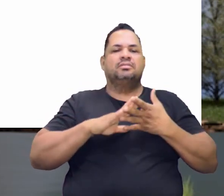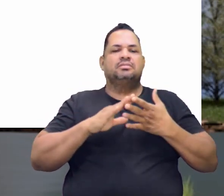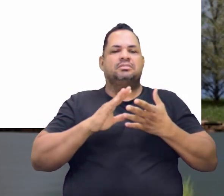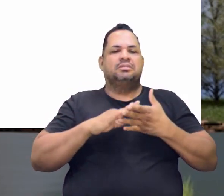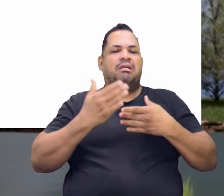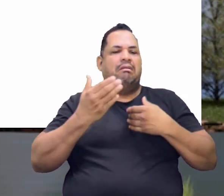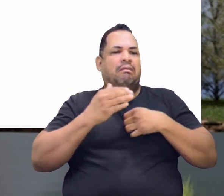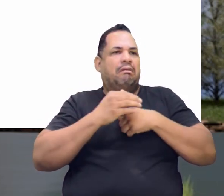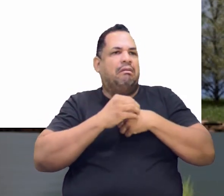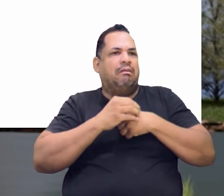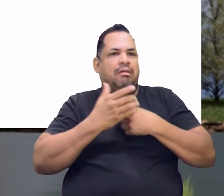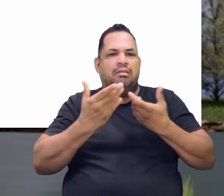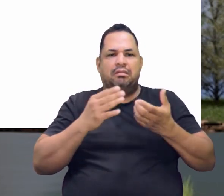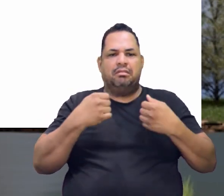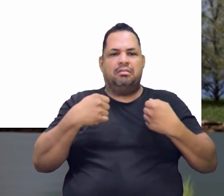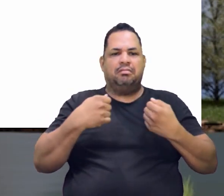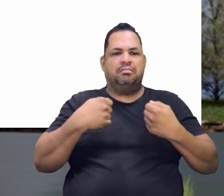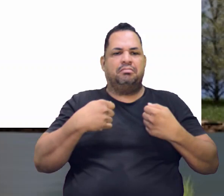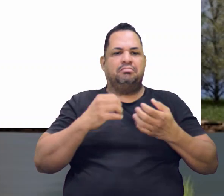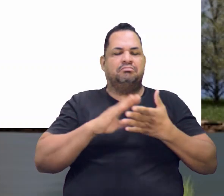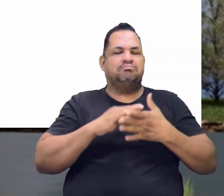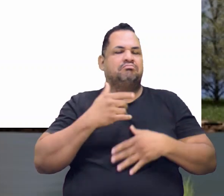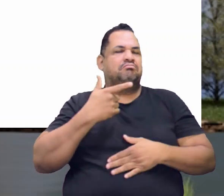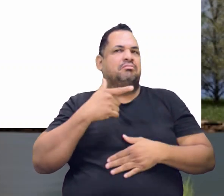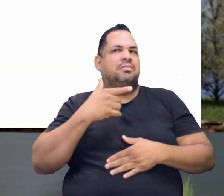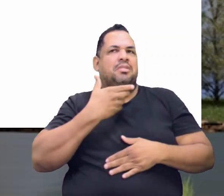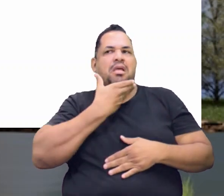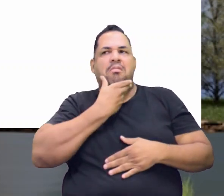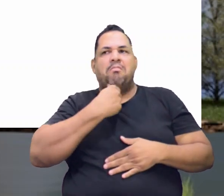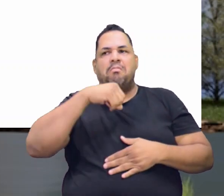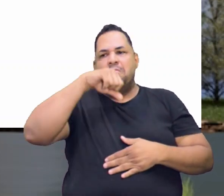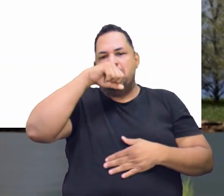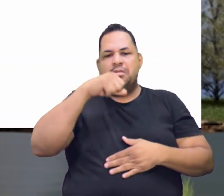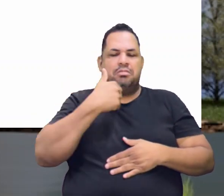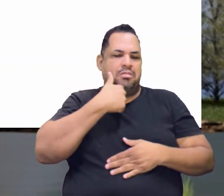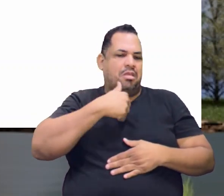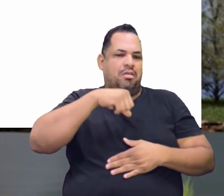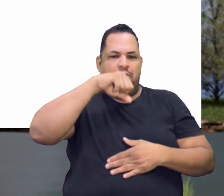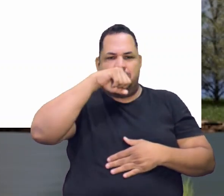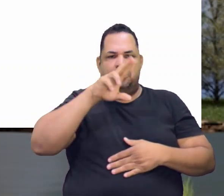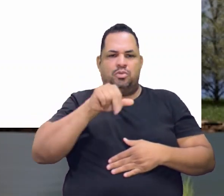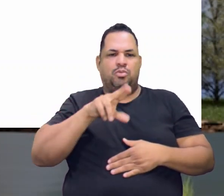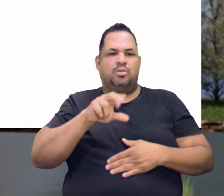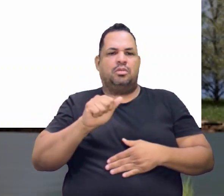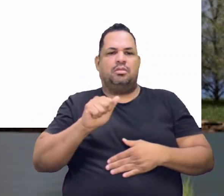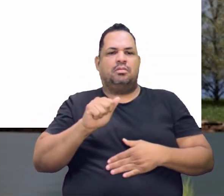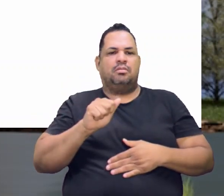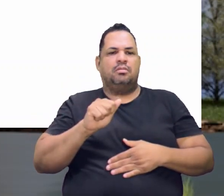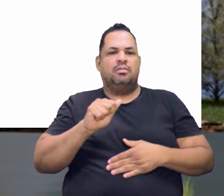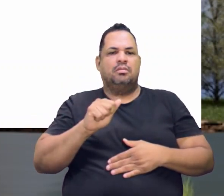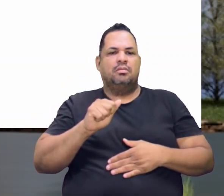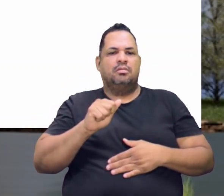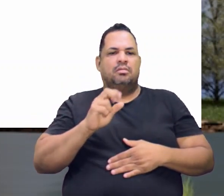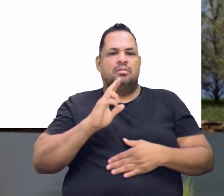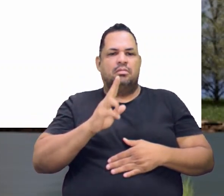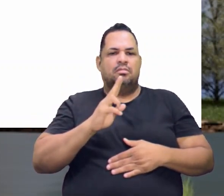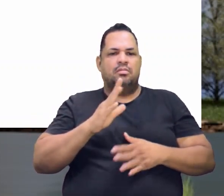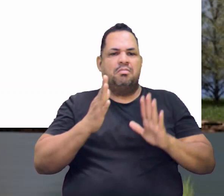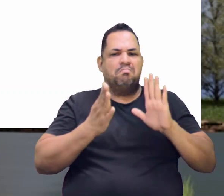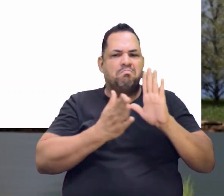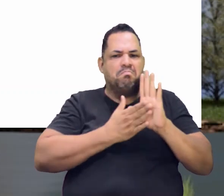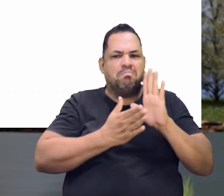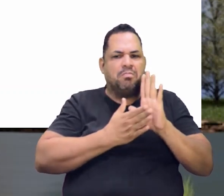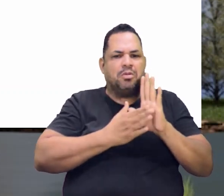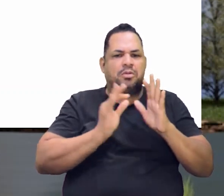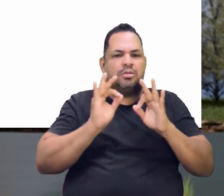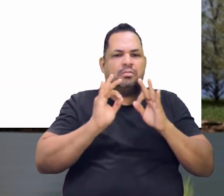sentiu coitadinho, porque não tem um pai, porque não tem uma mãe, não, nunca. Sempre provou